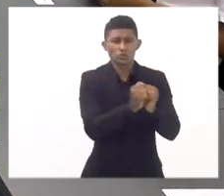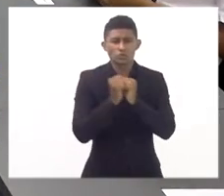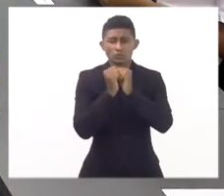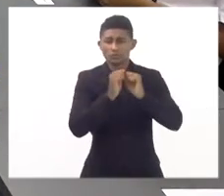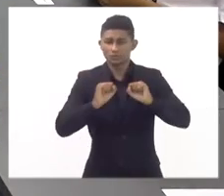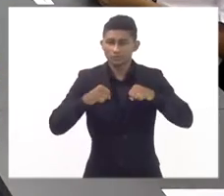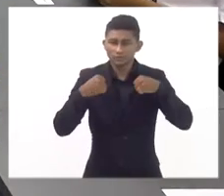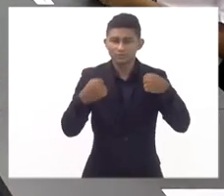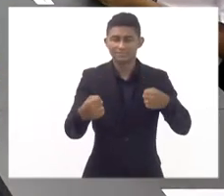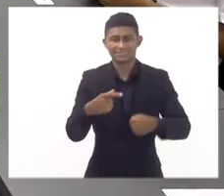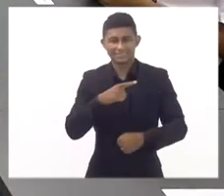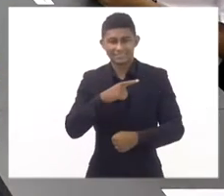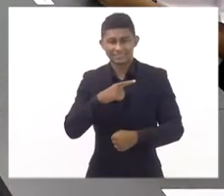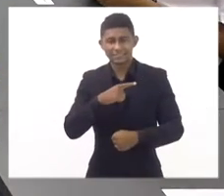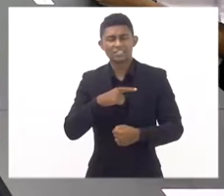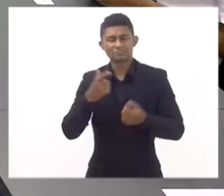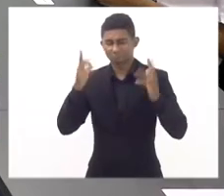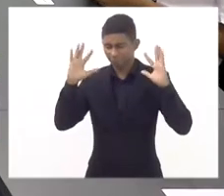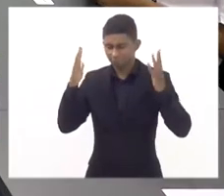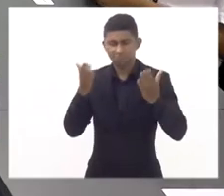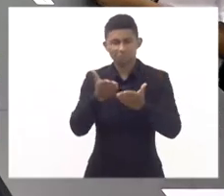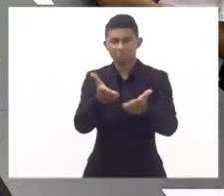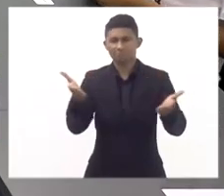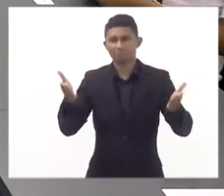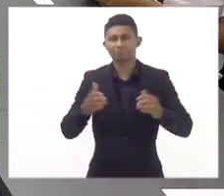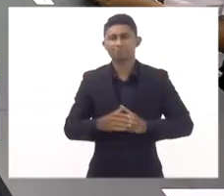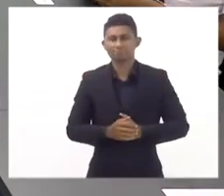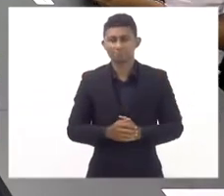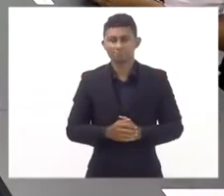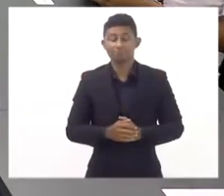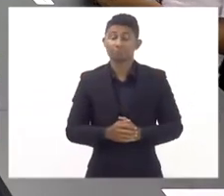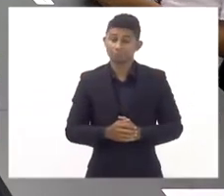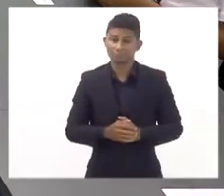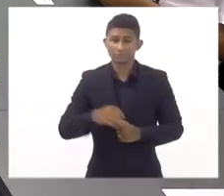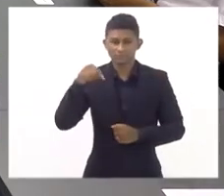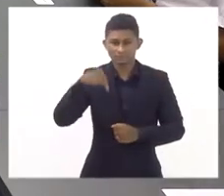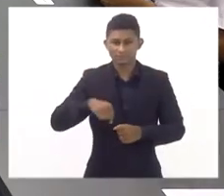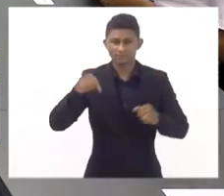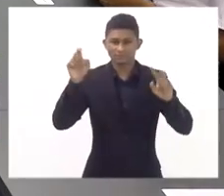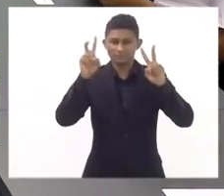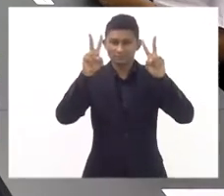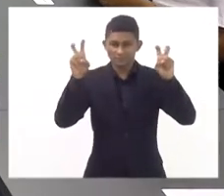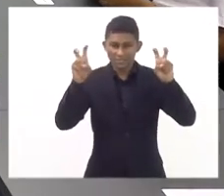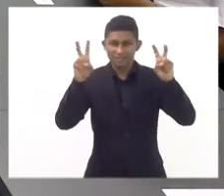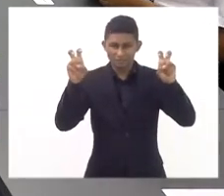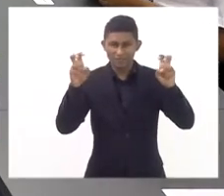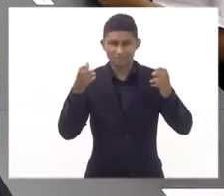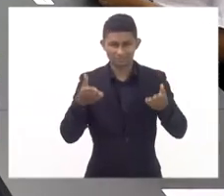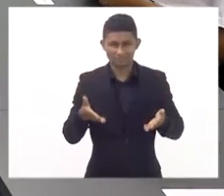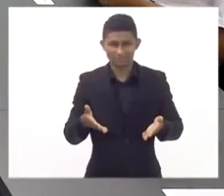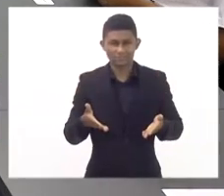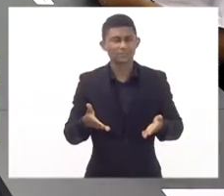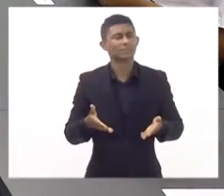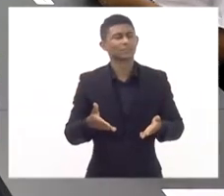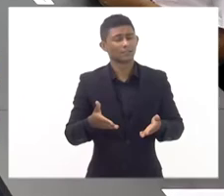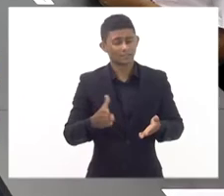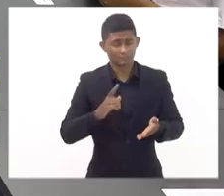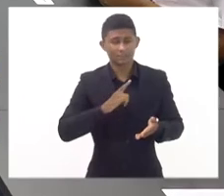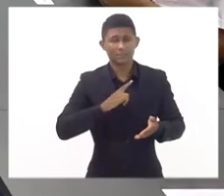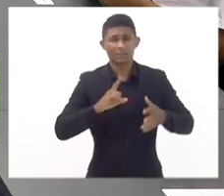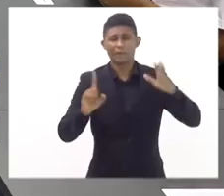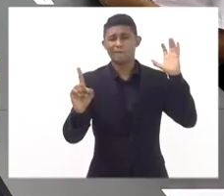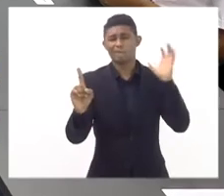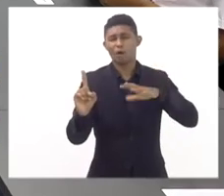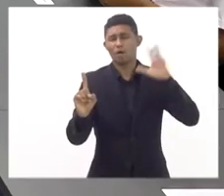Tá? É, nós estamos falando de uma situação que impacta a classe